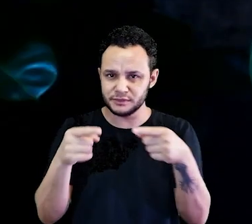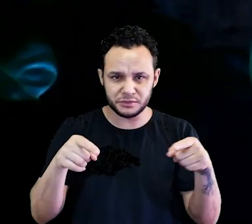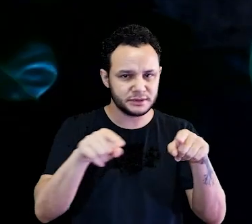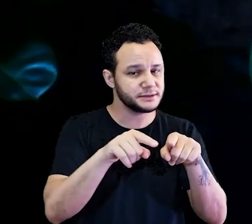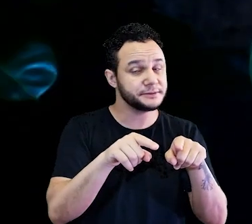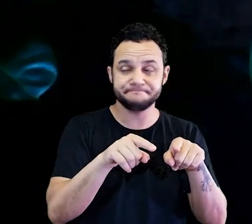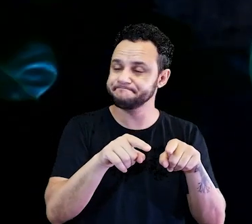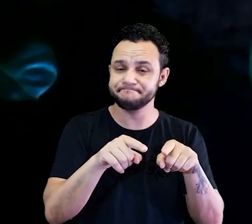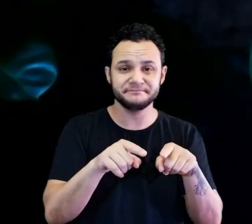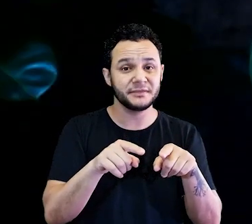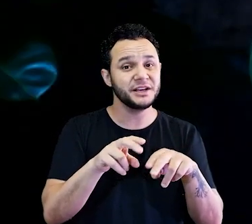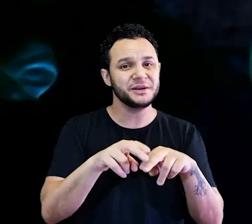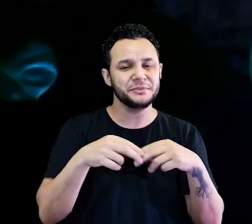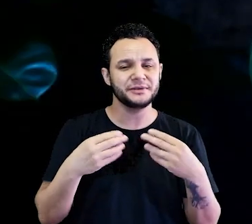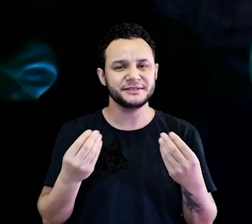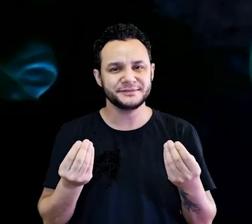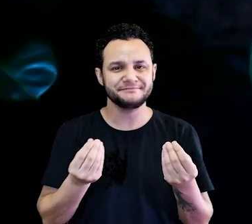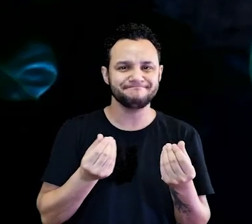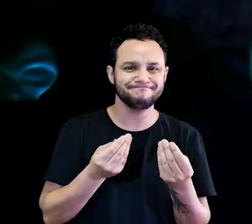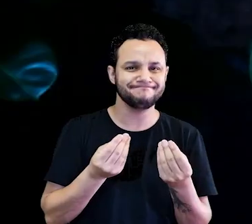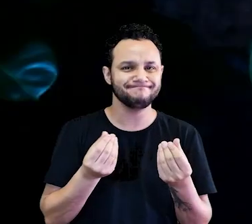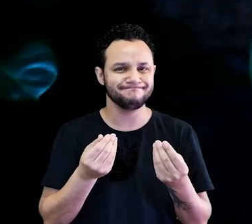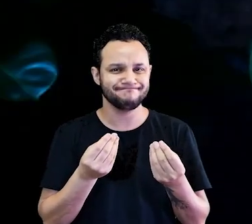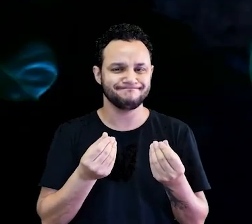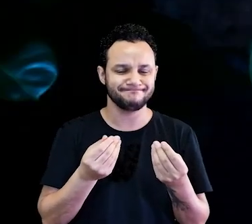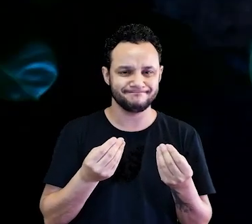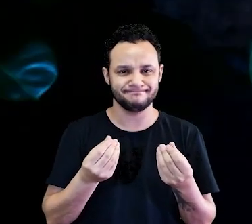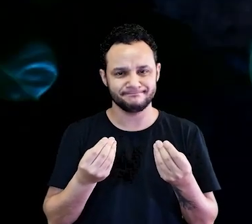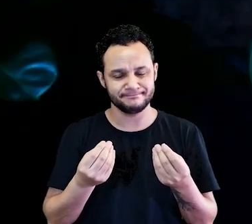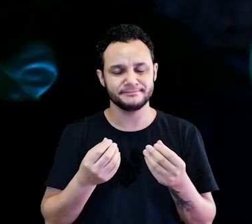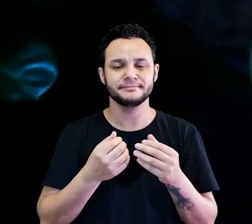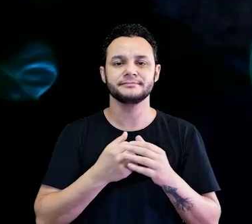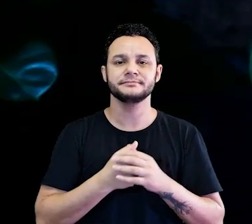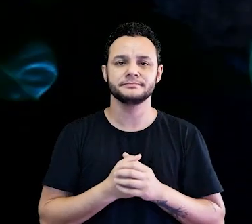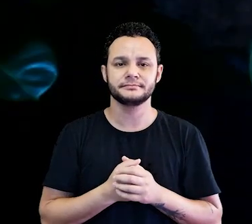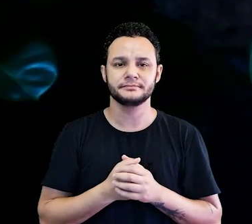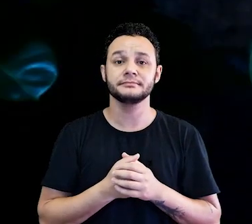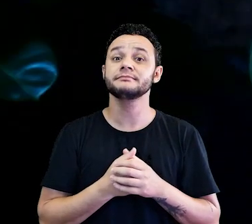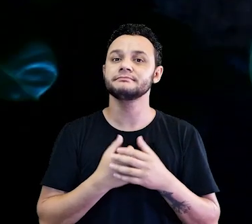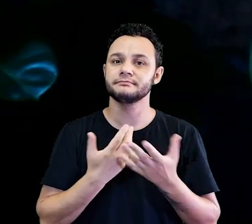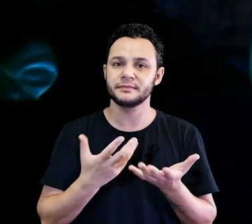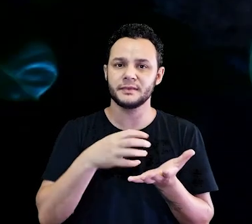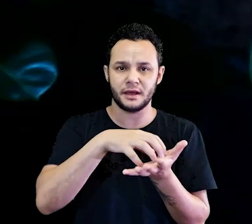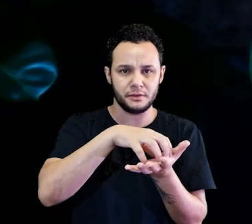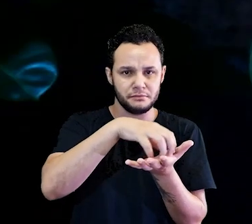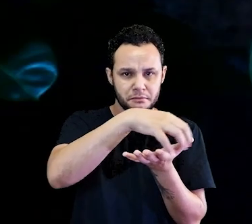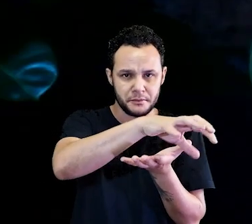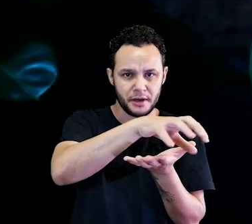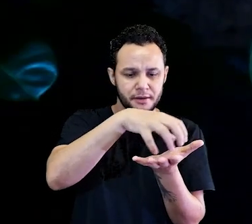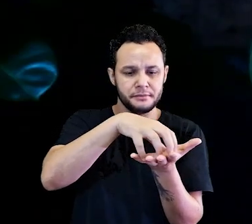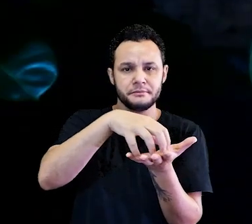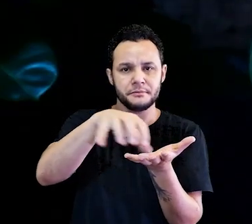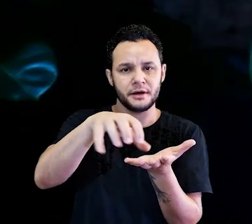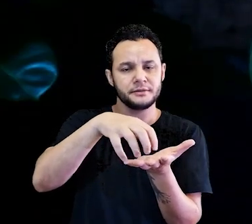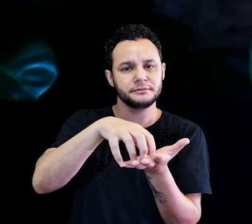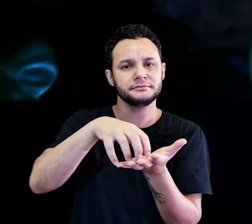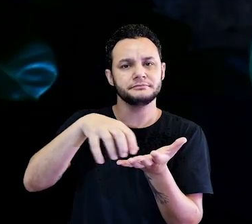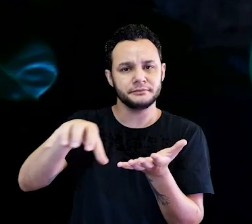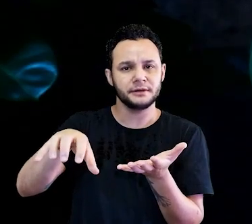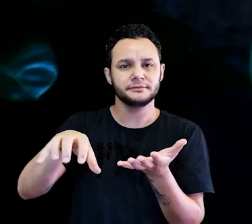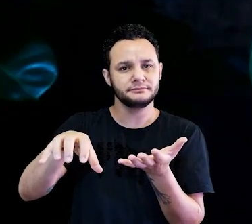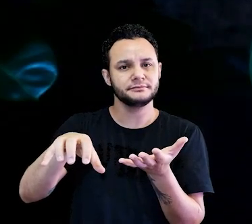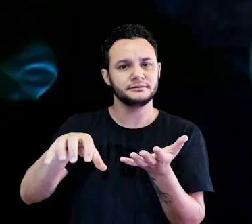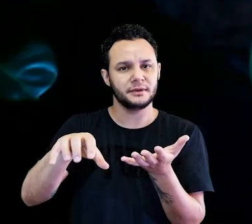O que deixa um pouco frágil, né, essa questão. Bom, essa descentralização,